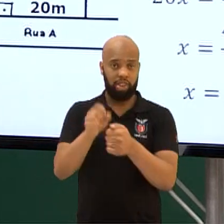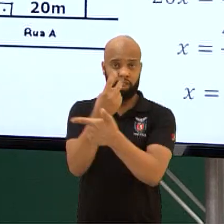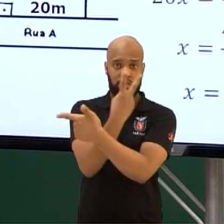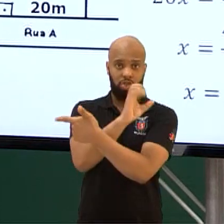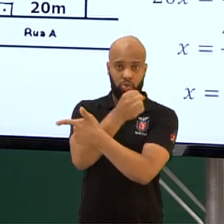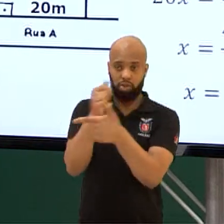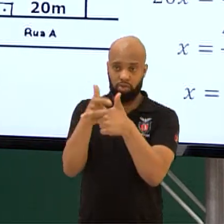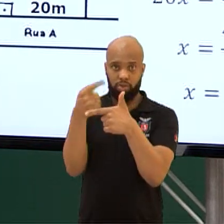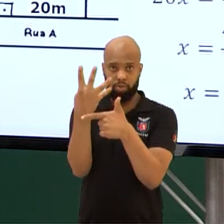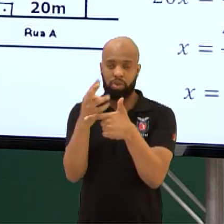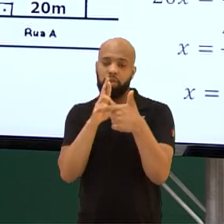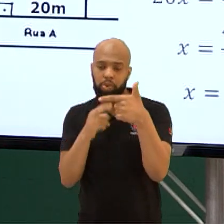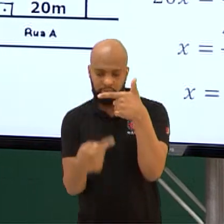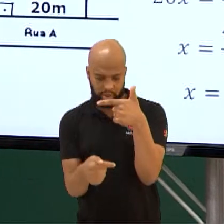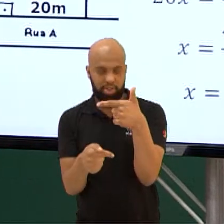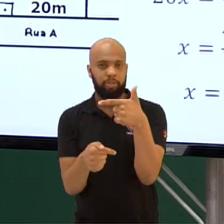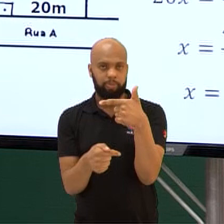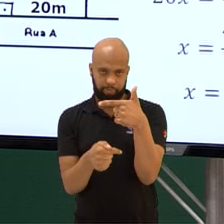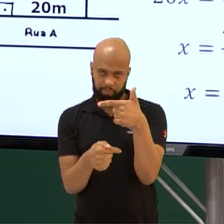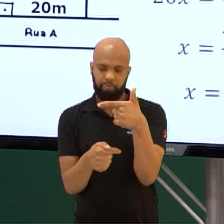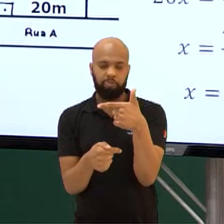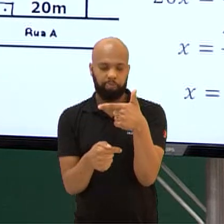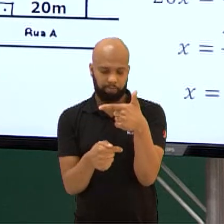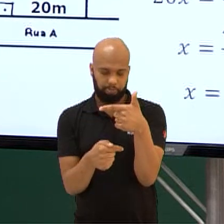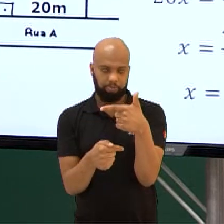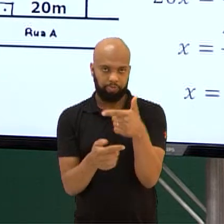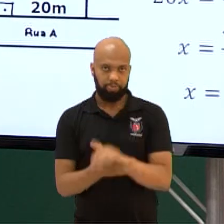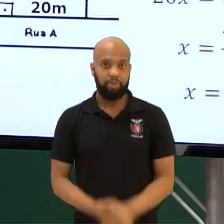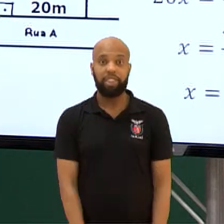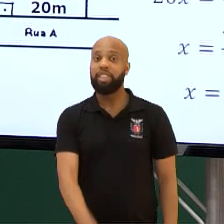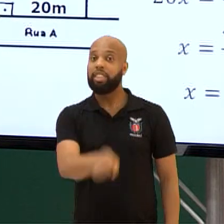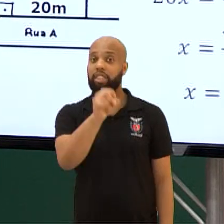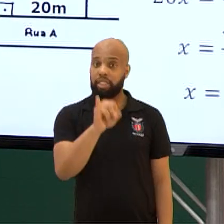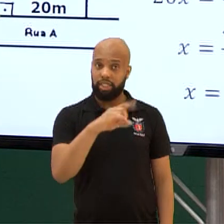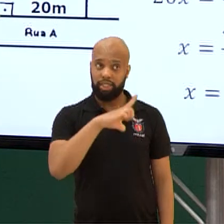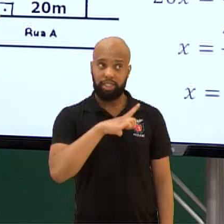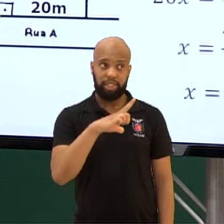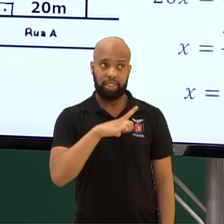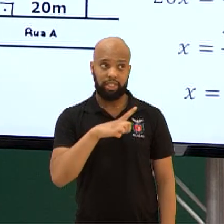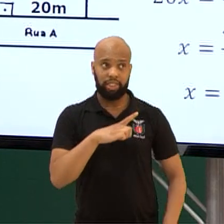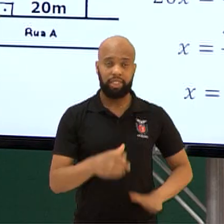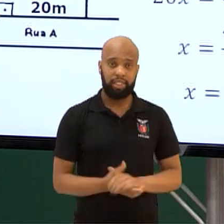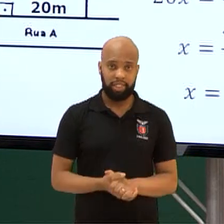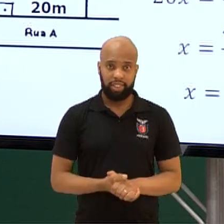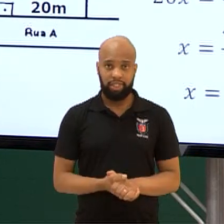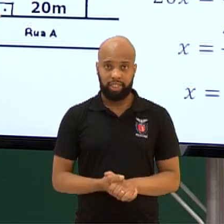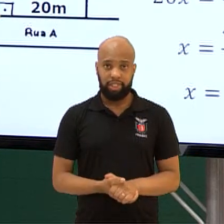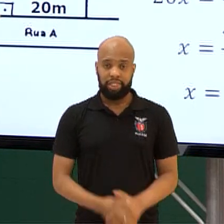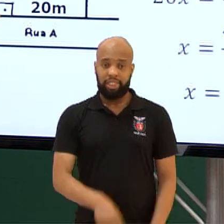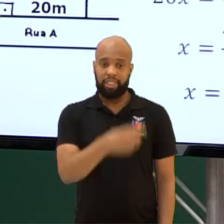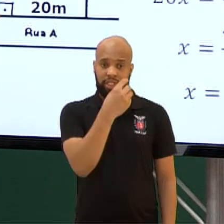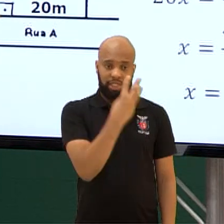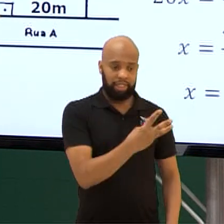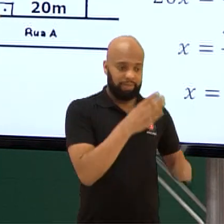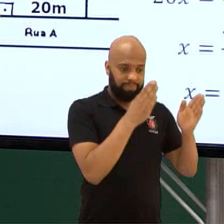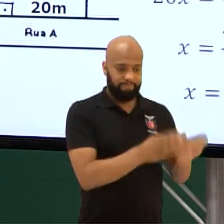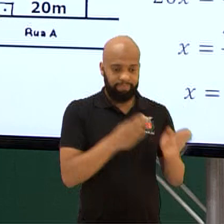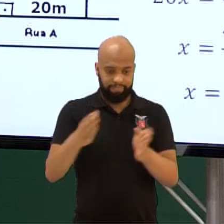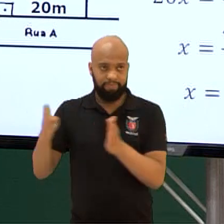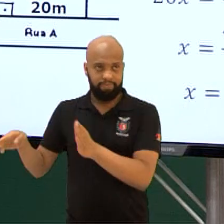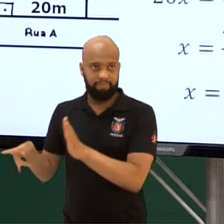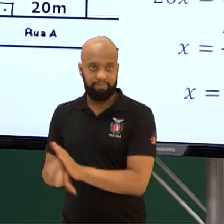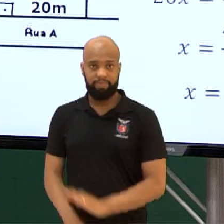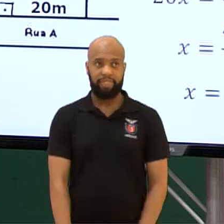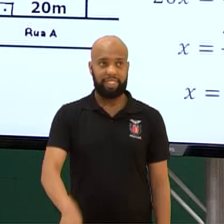tenho 7 como resposta, ok? Se aqui eu tenho 3 partes de